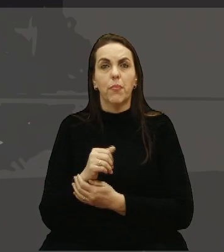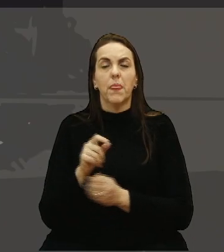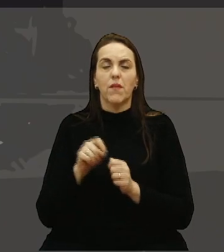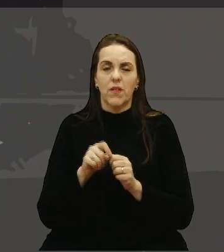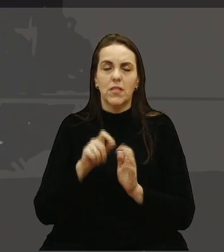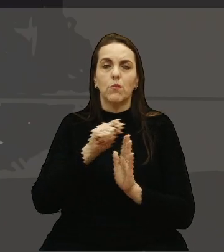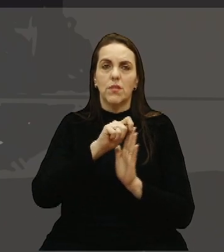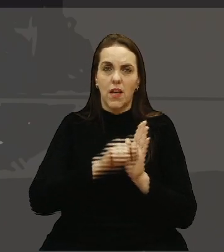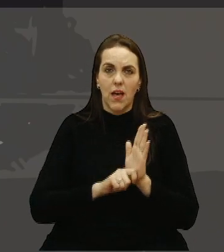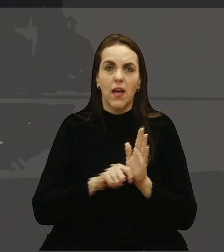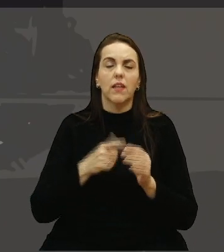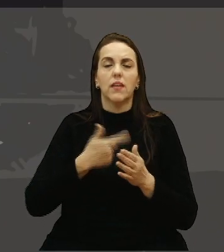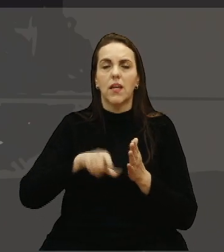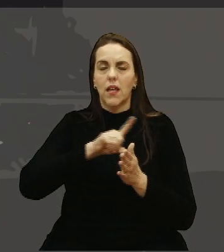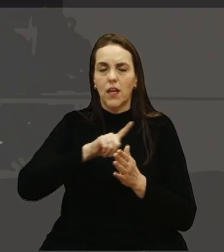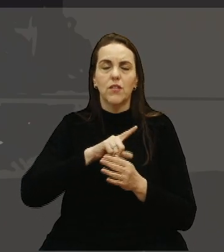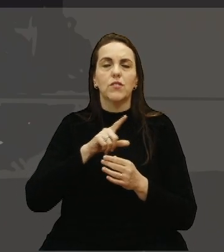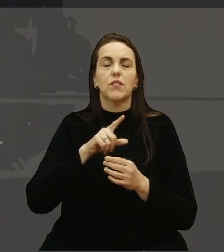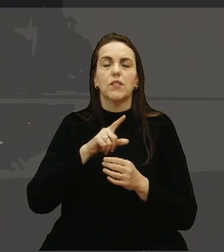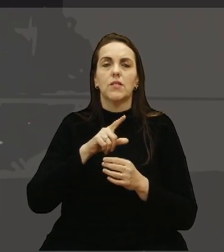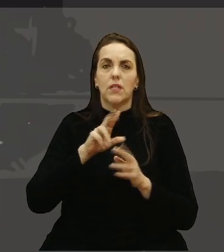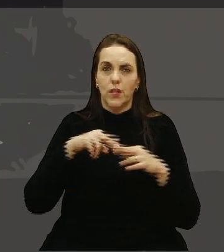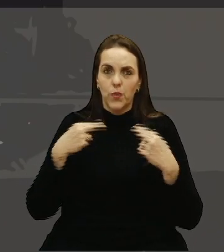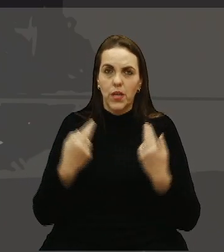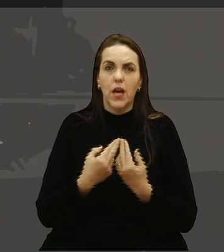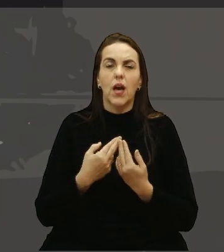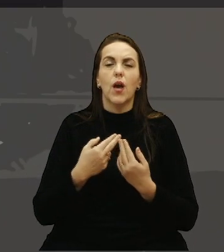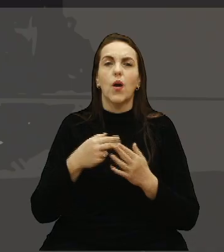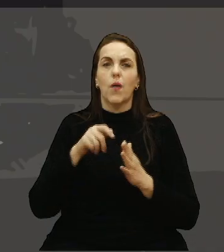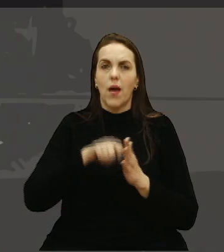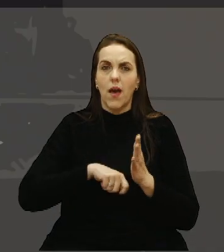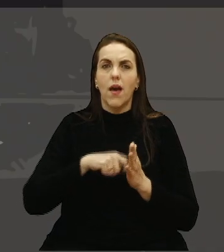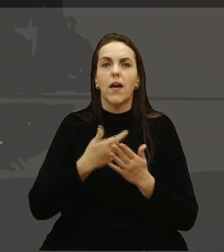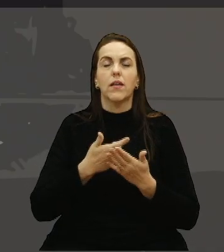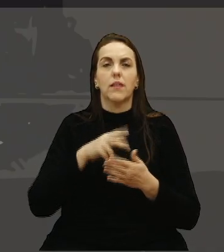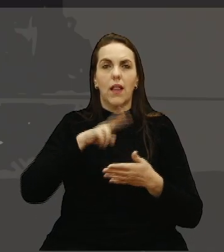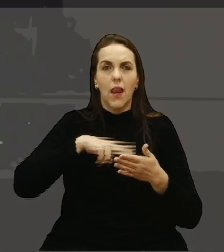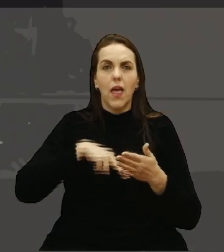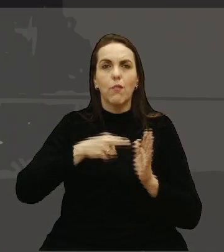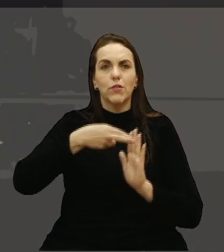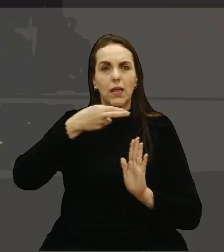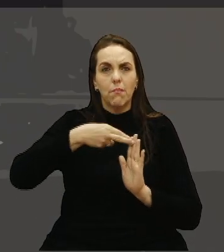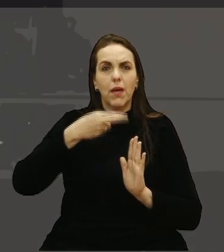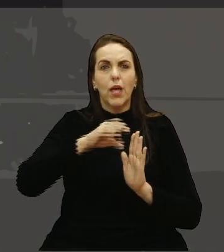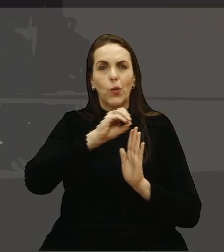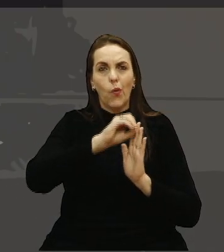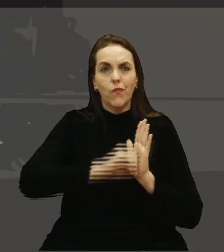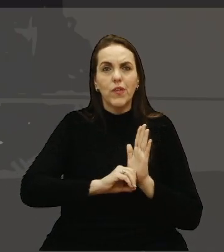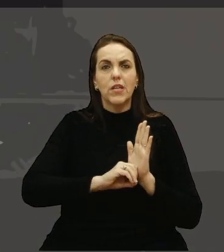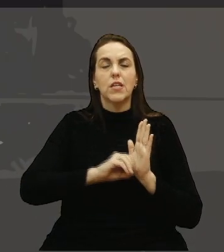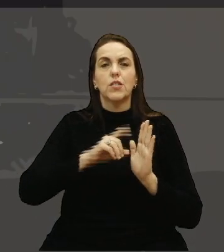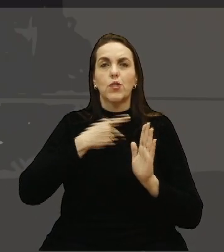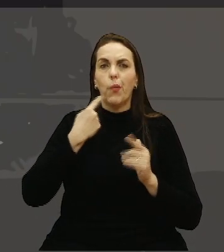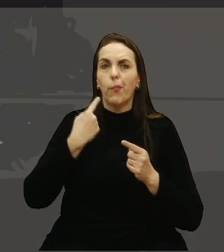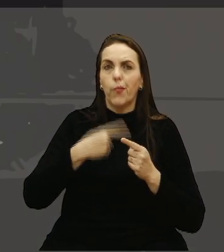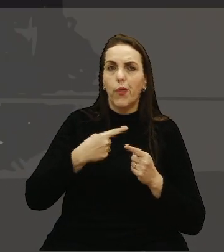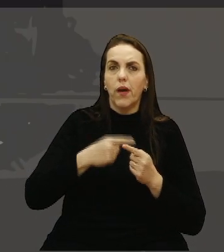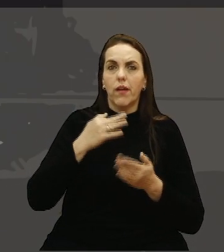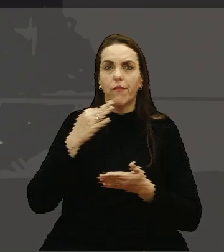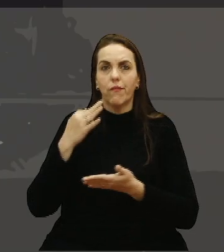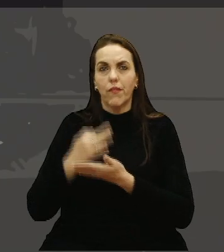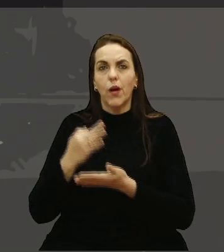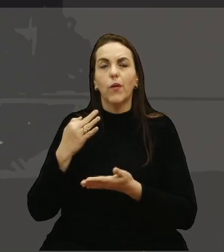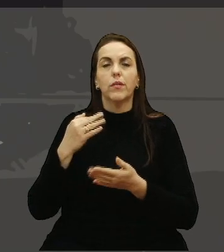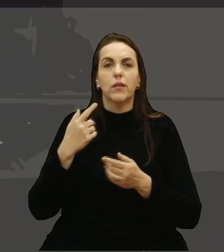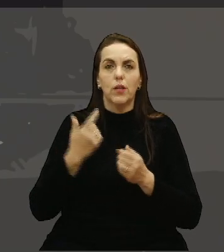atas, antes de cada reunião nós fazemos as atas, lemos os requerimentos, os ofícios, dizendo o porquê da ausência, né,